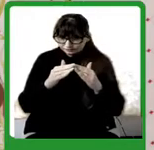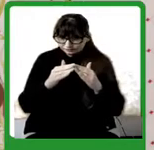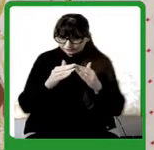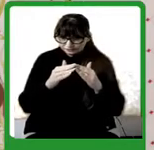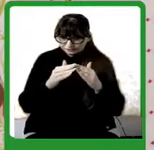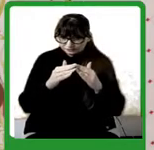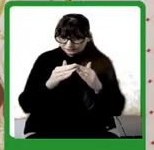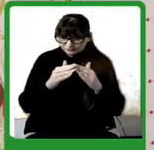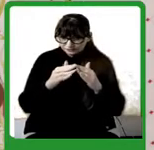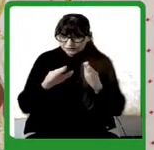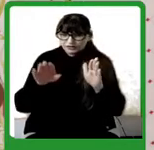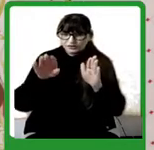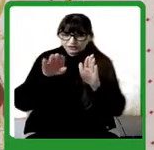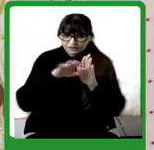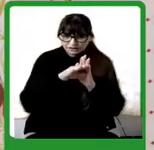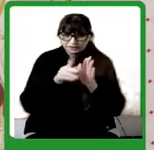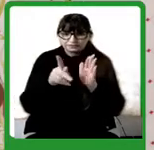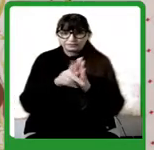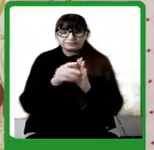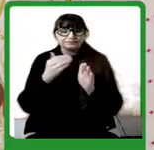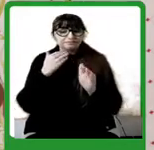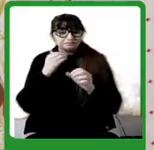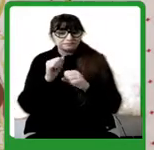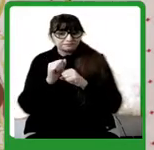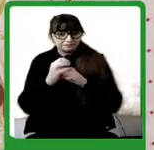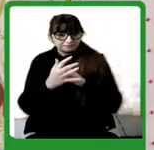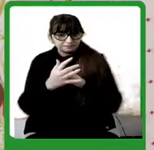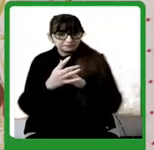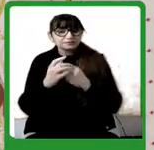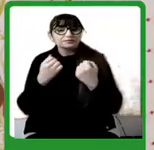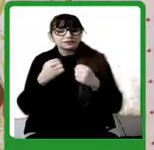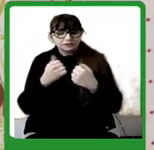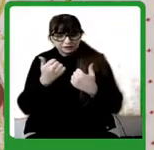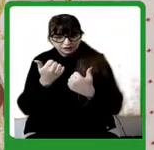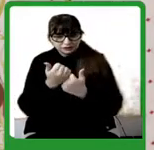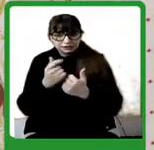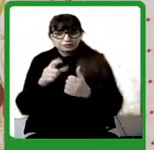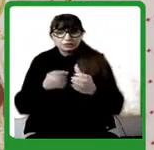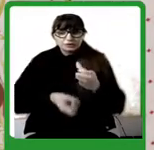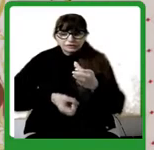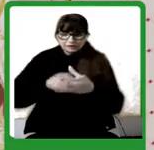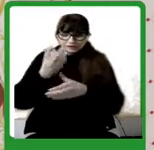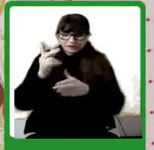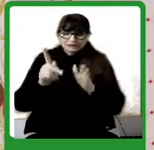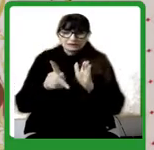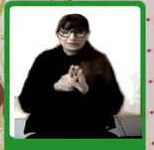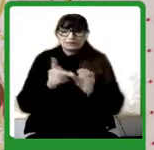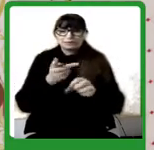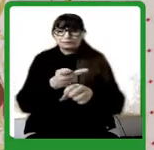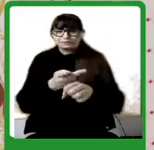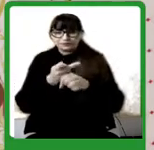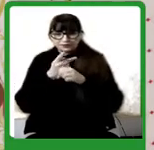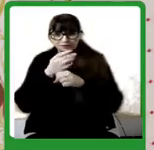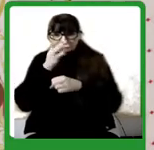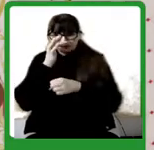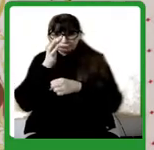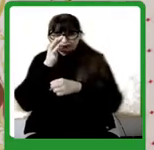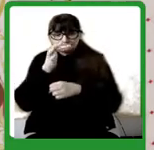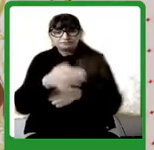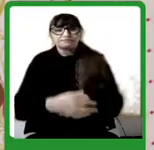vier nas agências do Sicredi, vocês me ajudam, vamos criar uma linha de crédito pra orquidário.